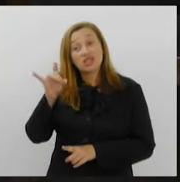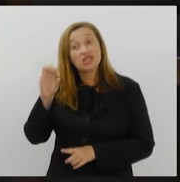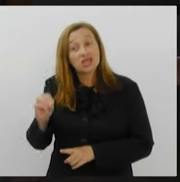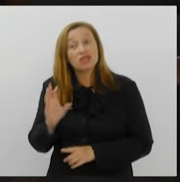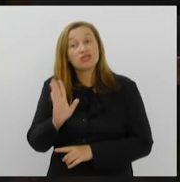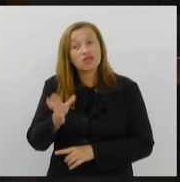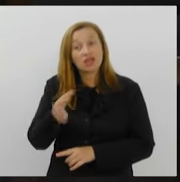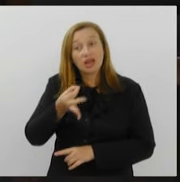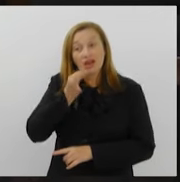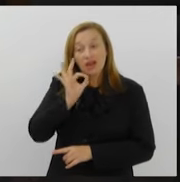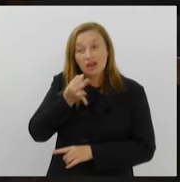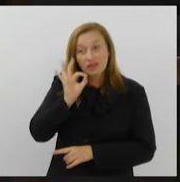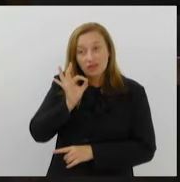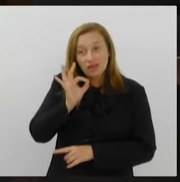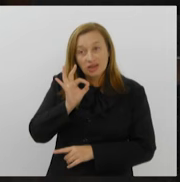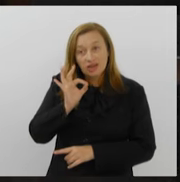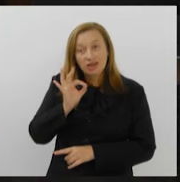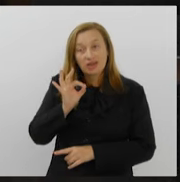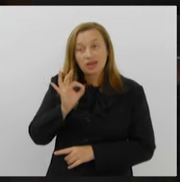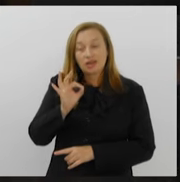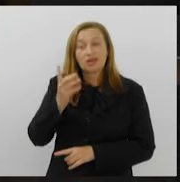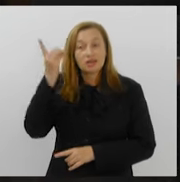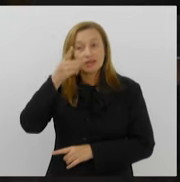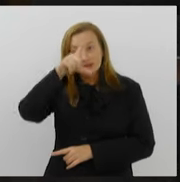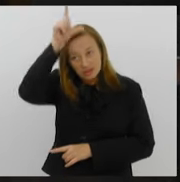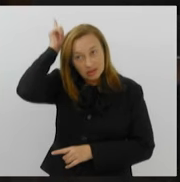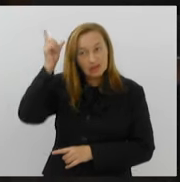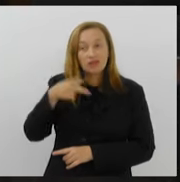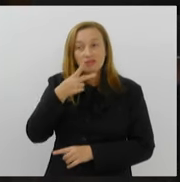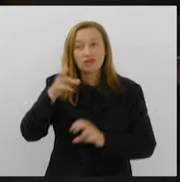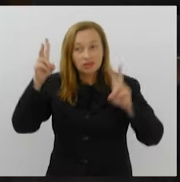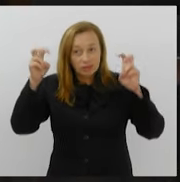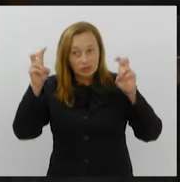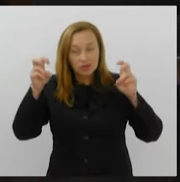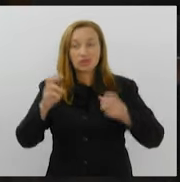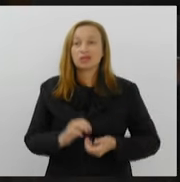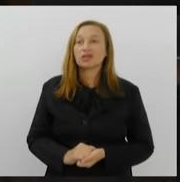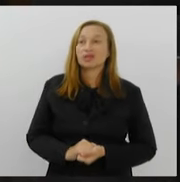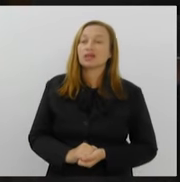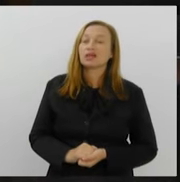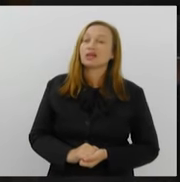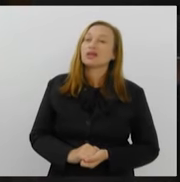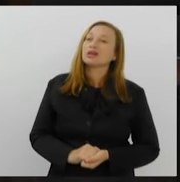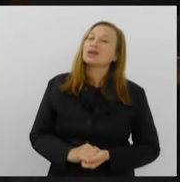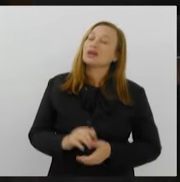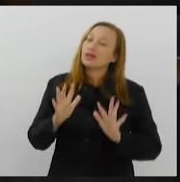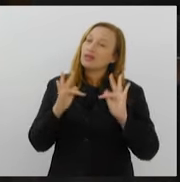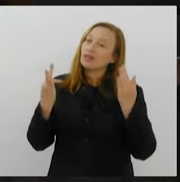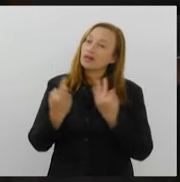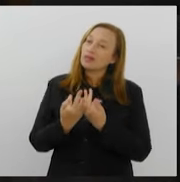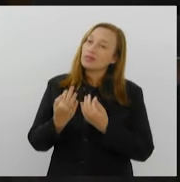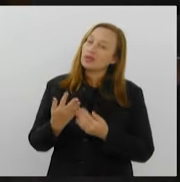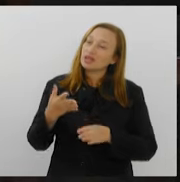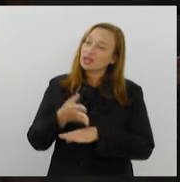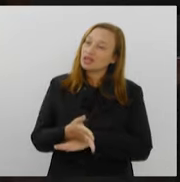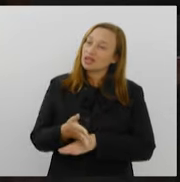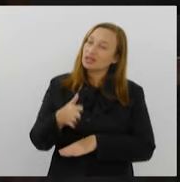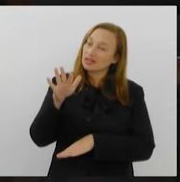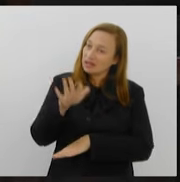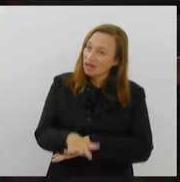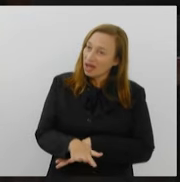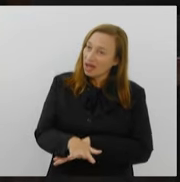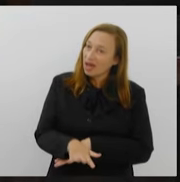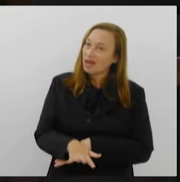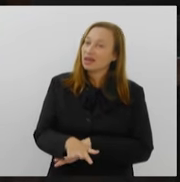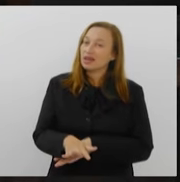tomando café no gabinete de doutor Luiz Paulo, conversando sobre isso. Que mas bom. Quando ele é um homem abastado, graças a Deus, família, e chega mais tarde, ali ele está pegando o